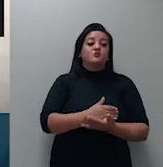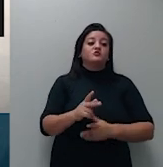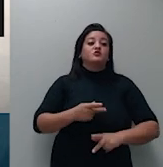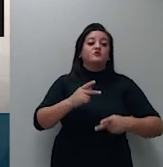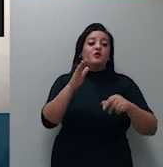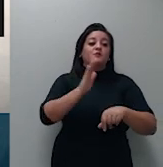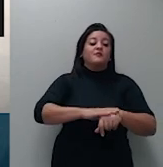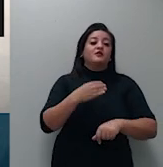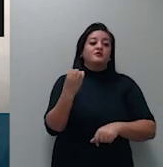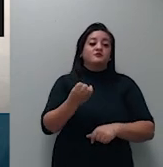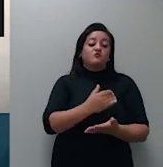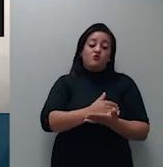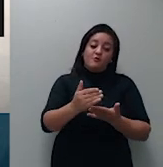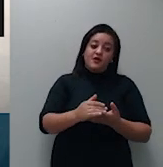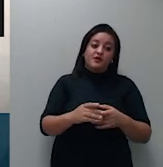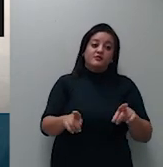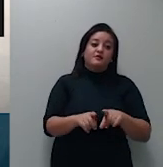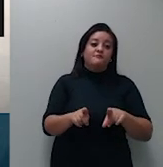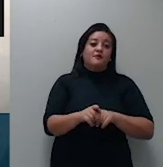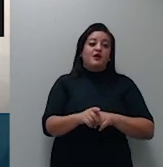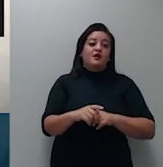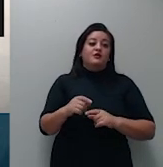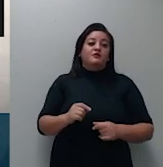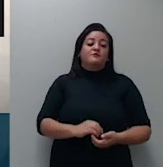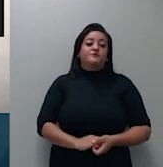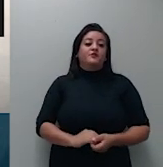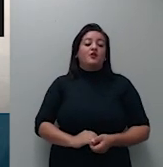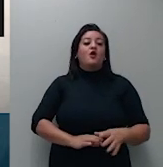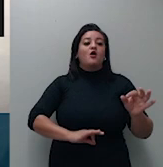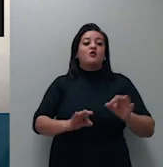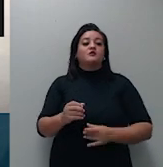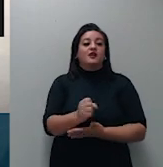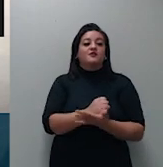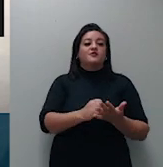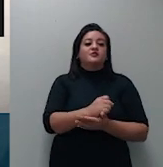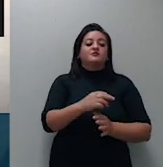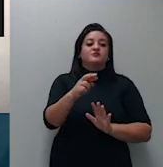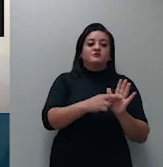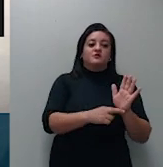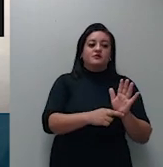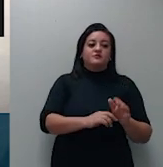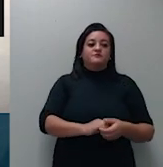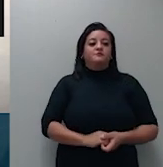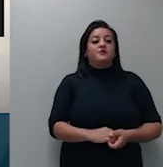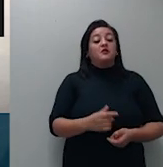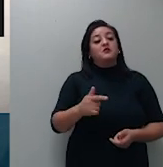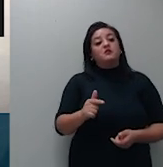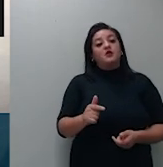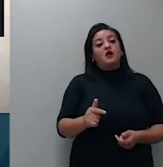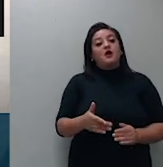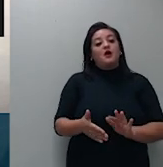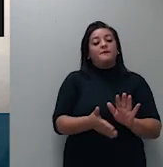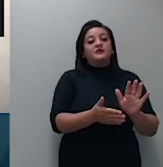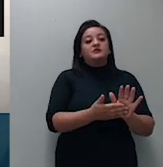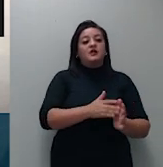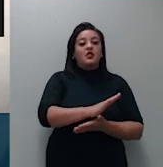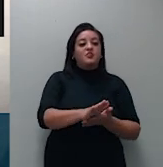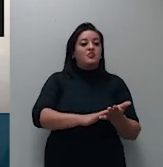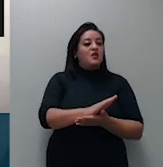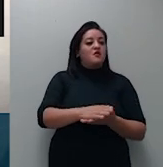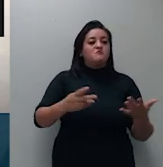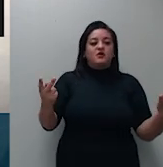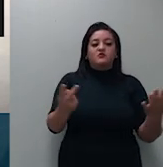partiu do valor principal quanto daquela que determinou a fixação dos critérios ela não for apresentada